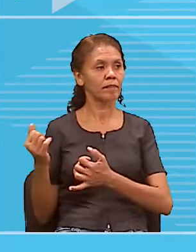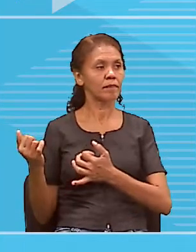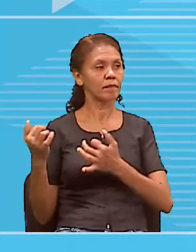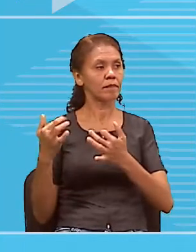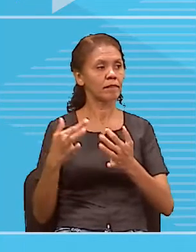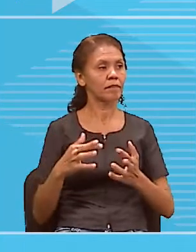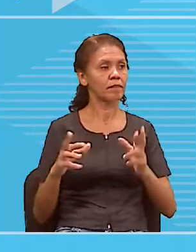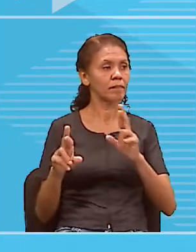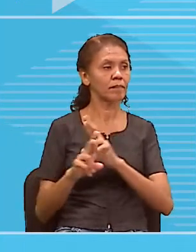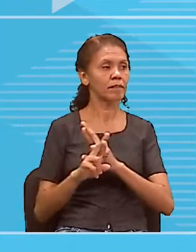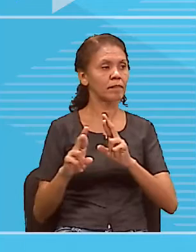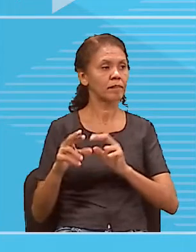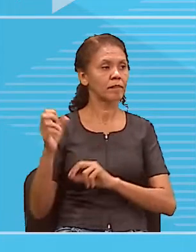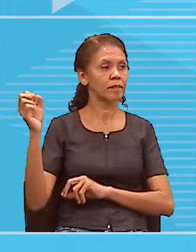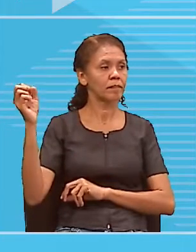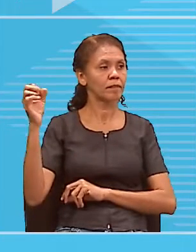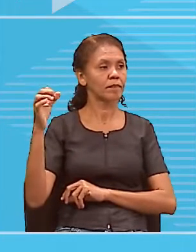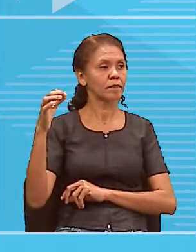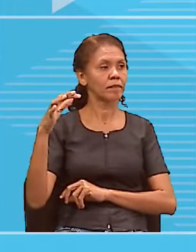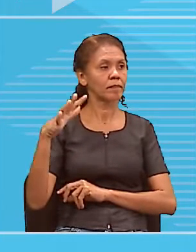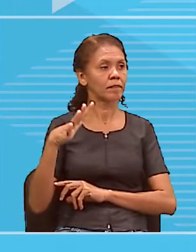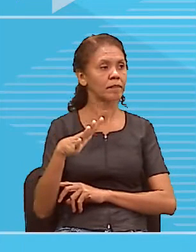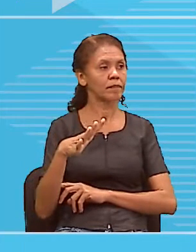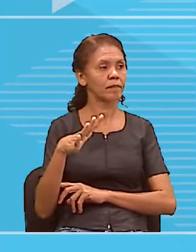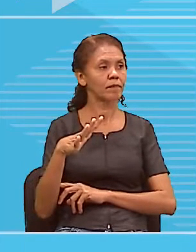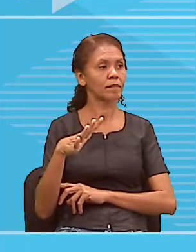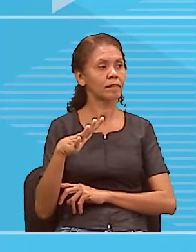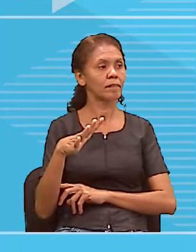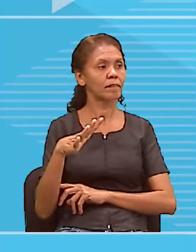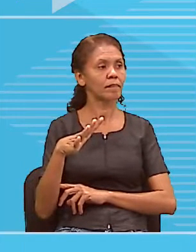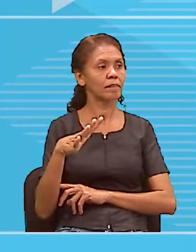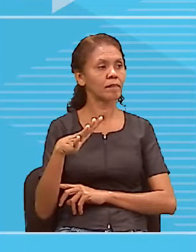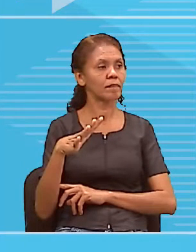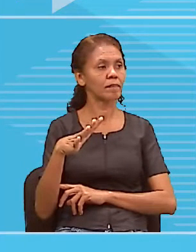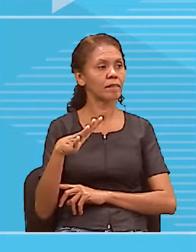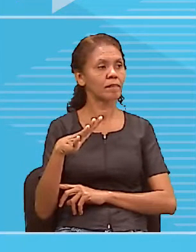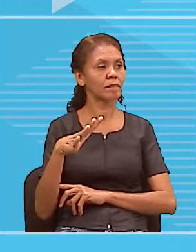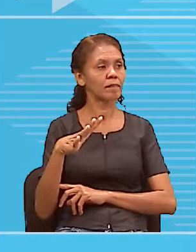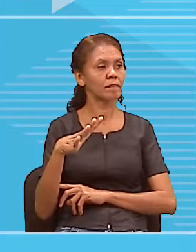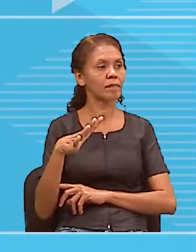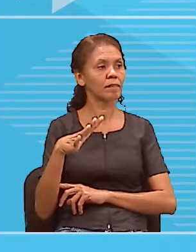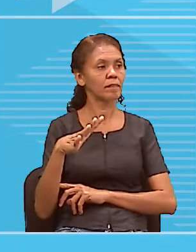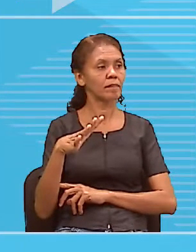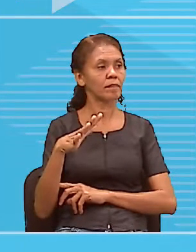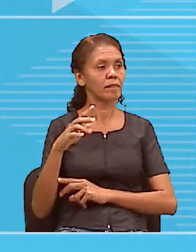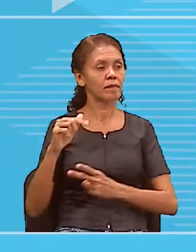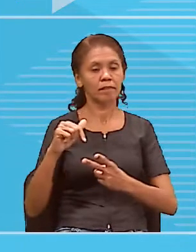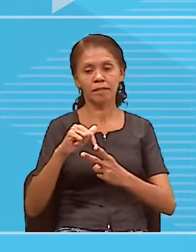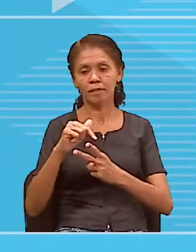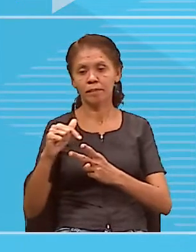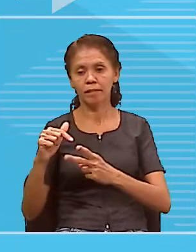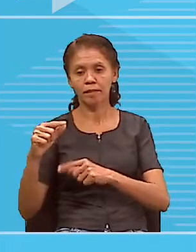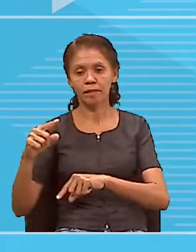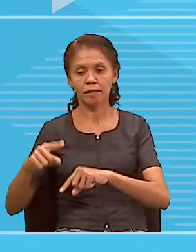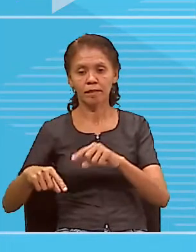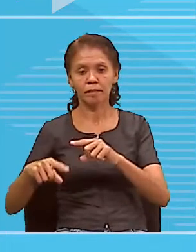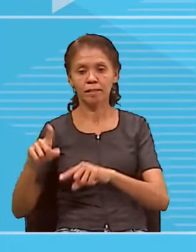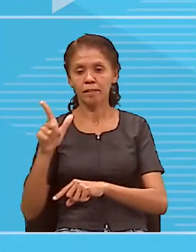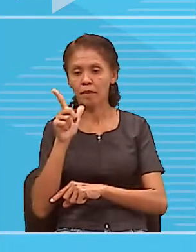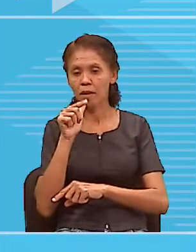na luz é o caso de você jogar dois objetos na água